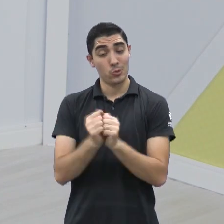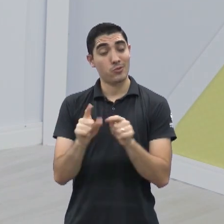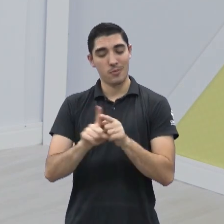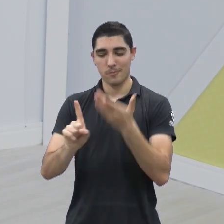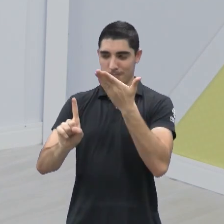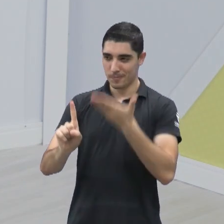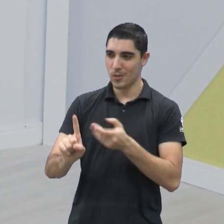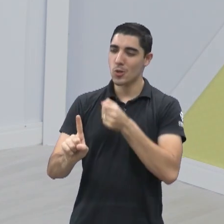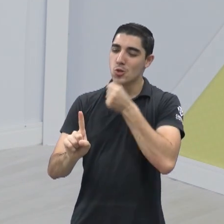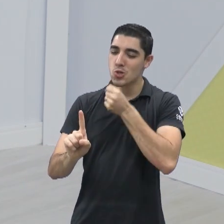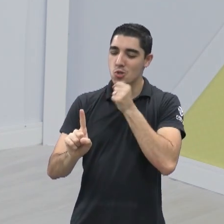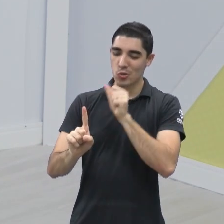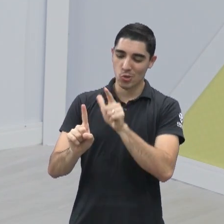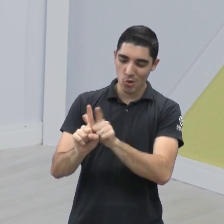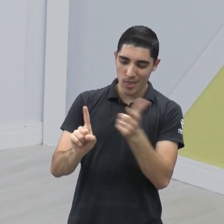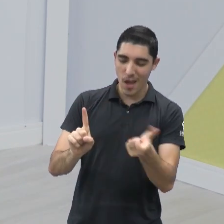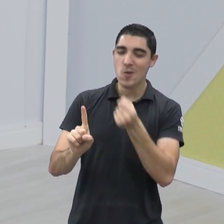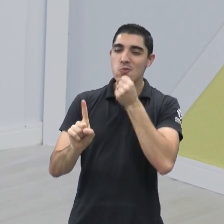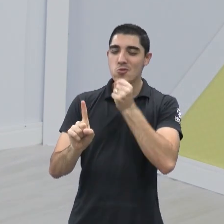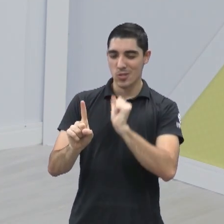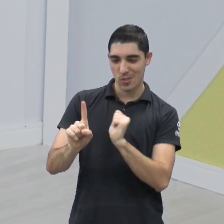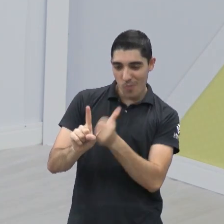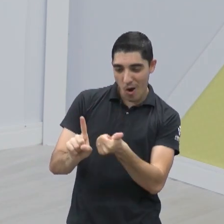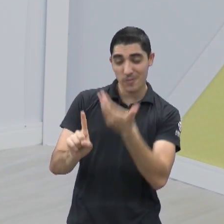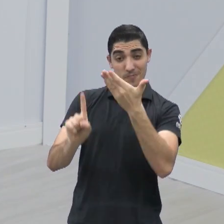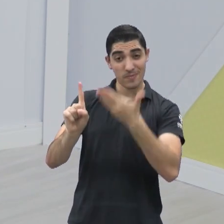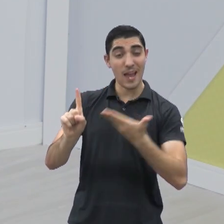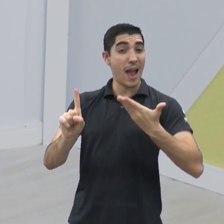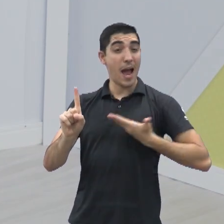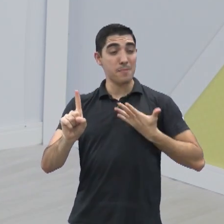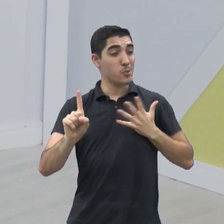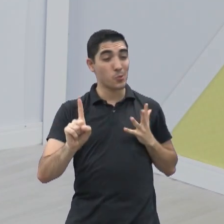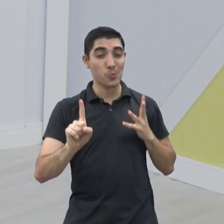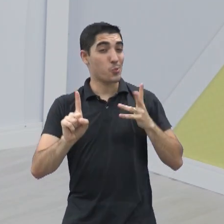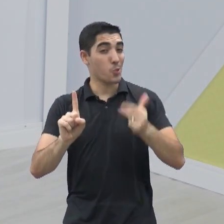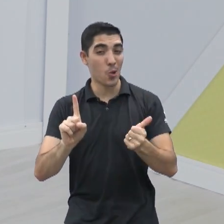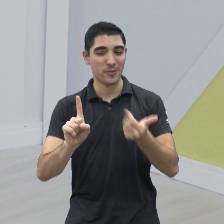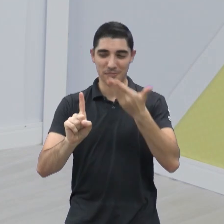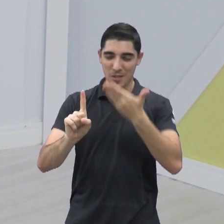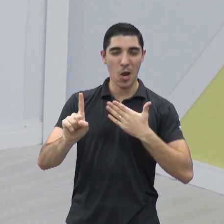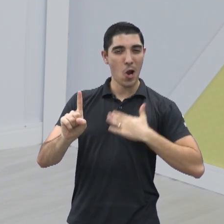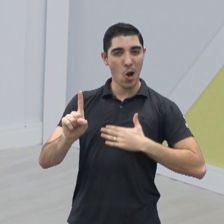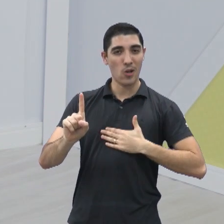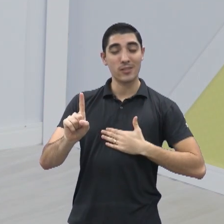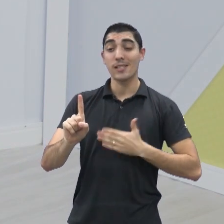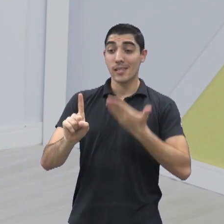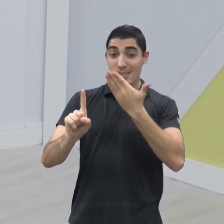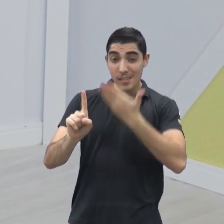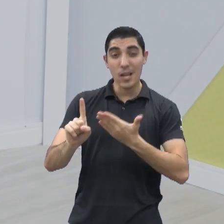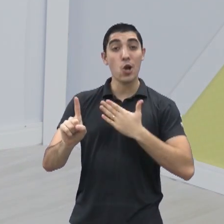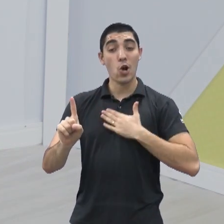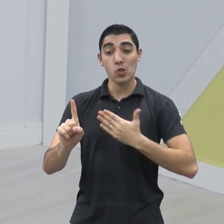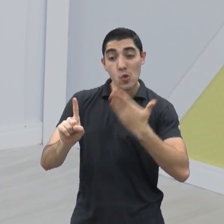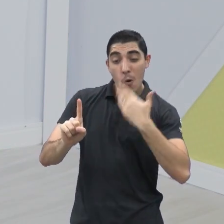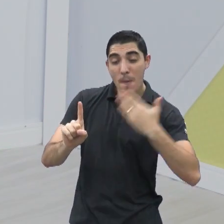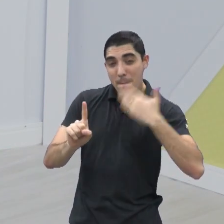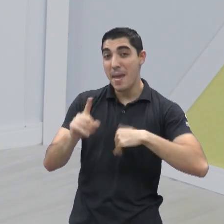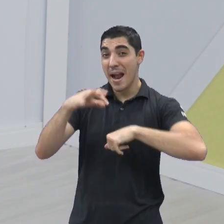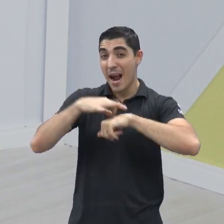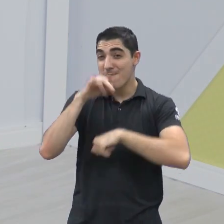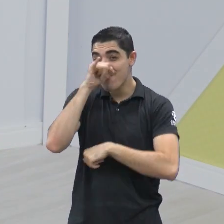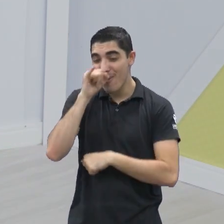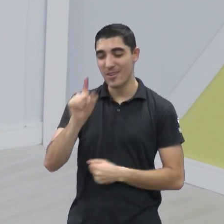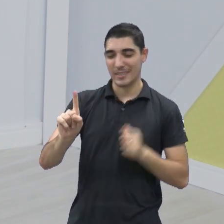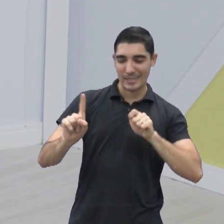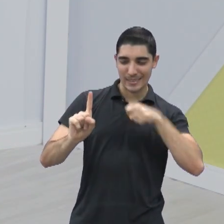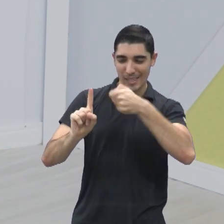ele, jornalista, repórter esportivo, o amigão da galera. E para nossa Eli, o comedor de bistecão, o nosso querido